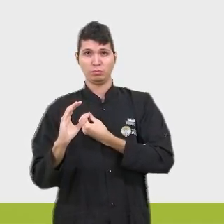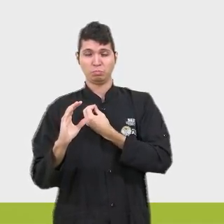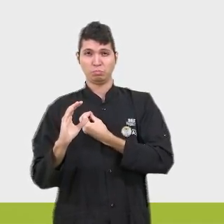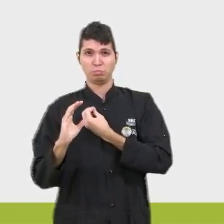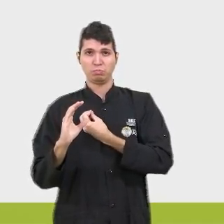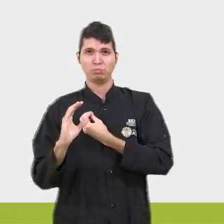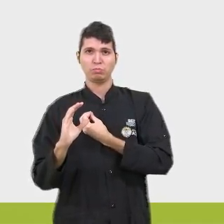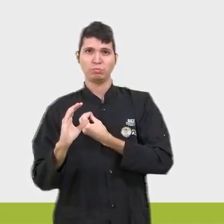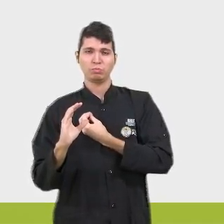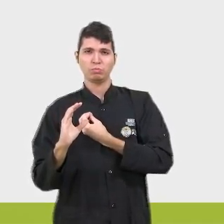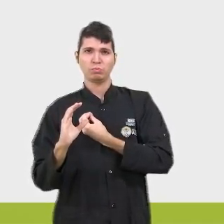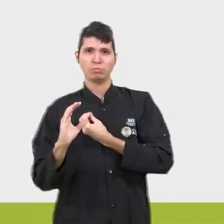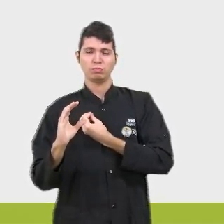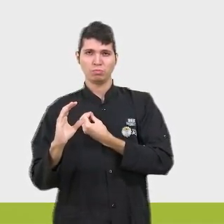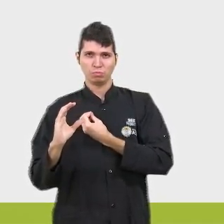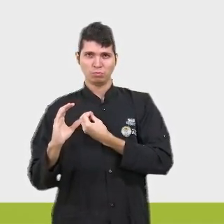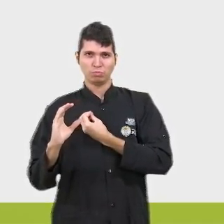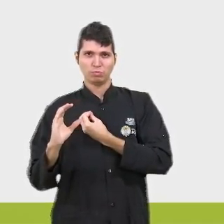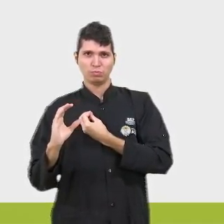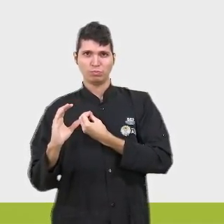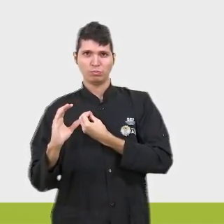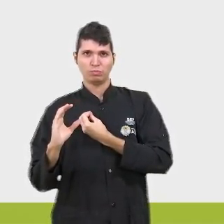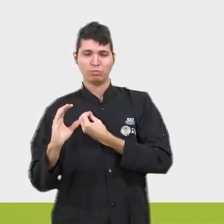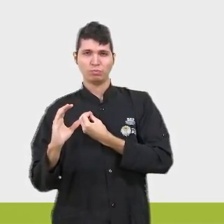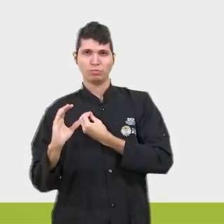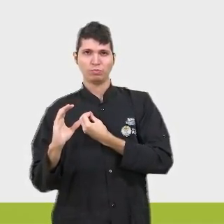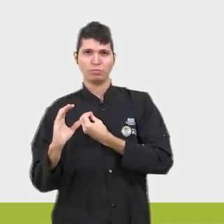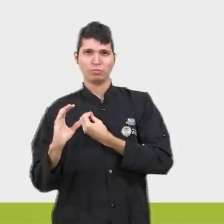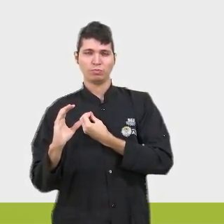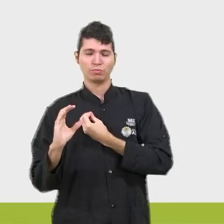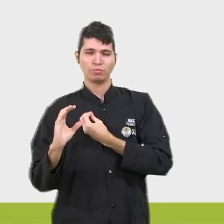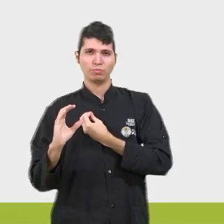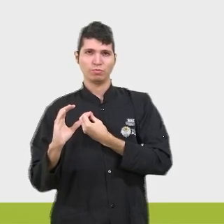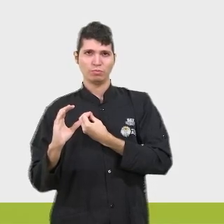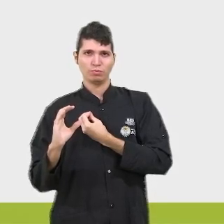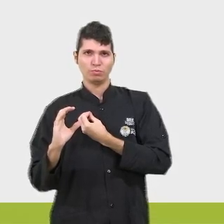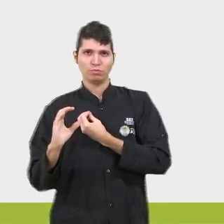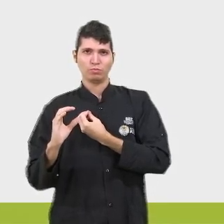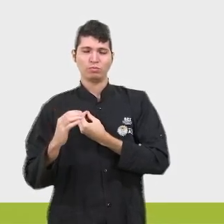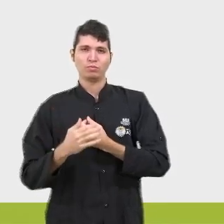primeira vez, ou pelas primeiras vezes,